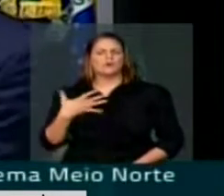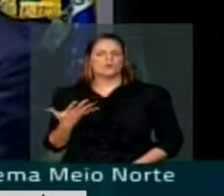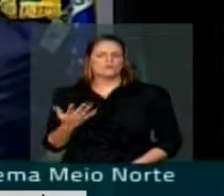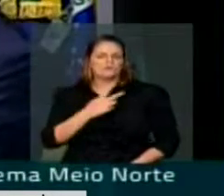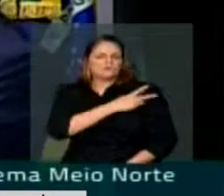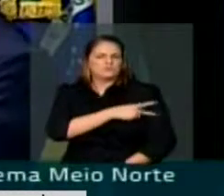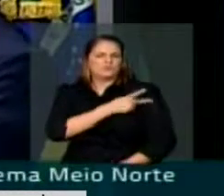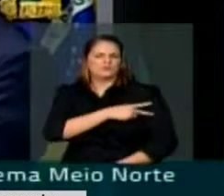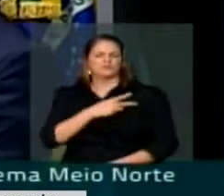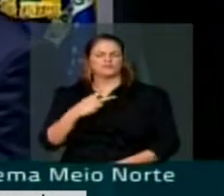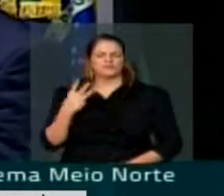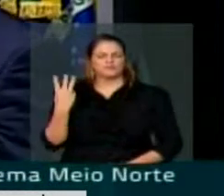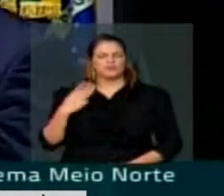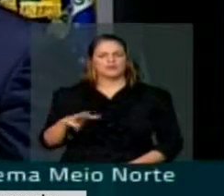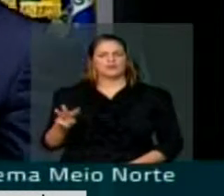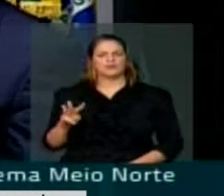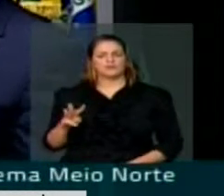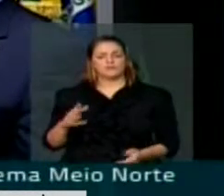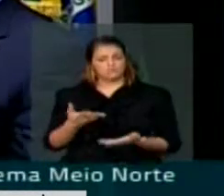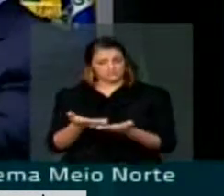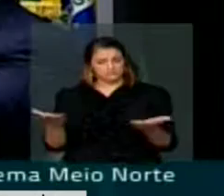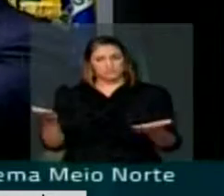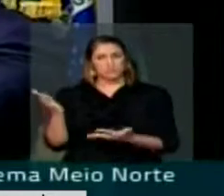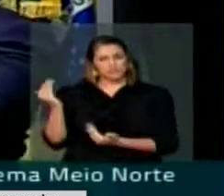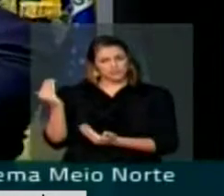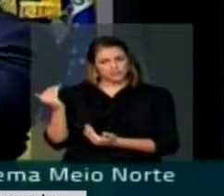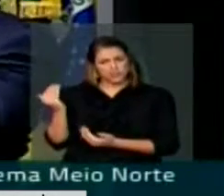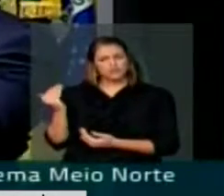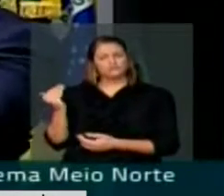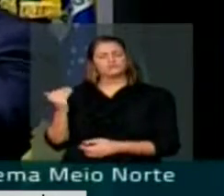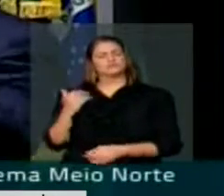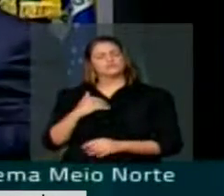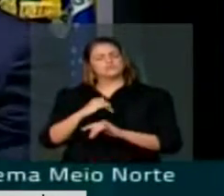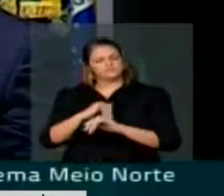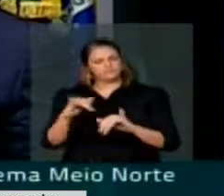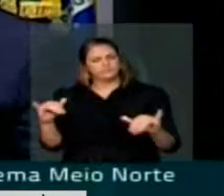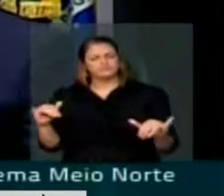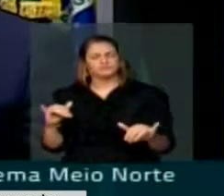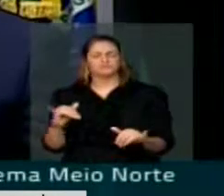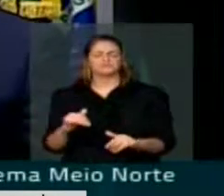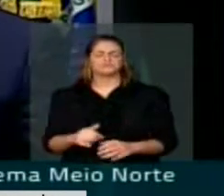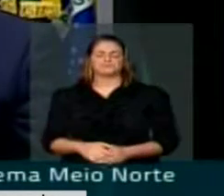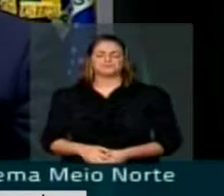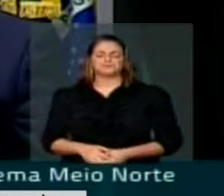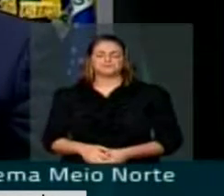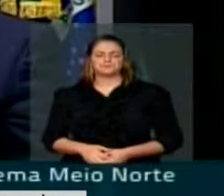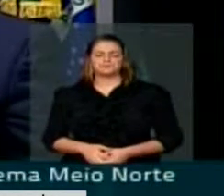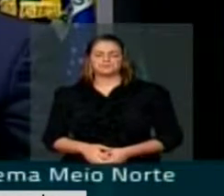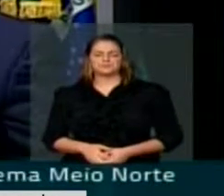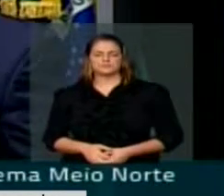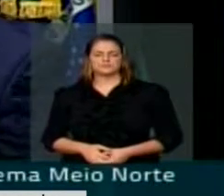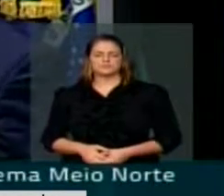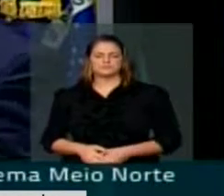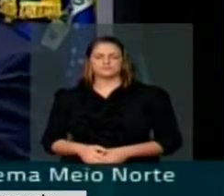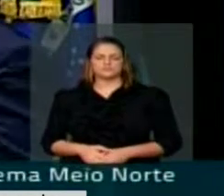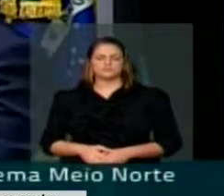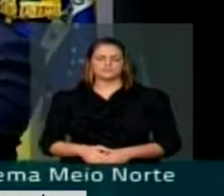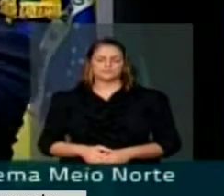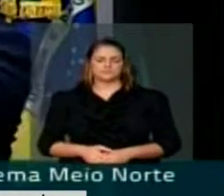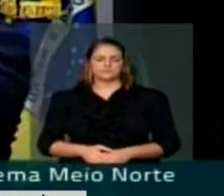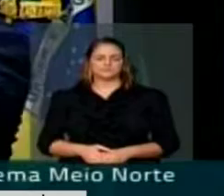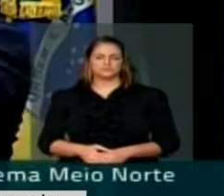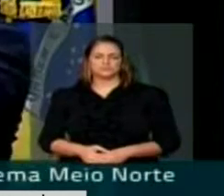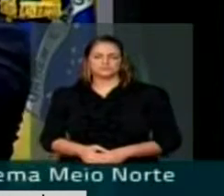os jovens Guimarães aqui presentes, eu não posso falar do sistema Meu